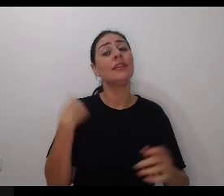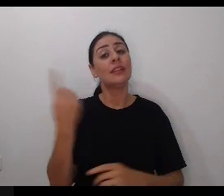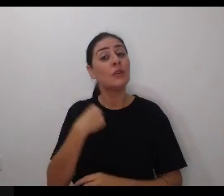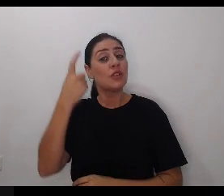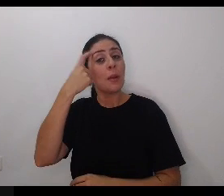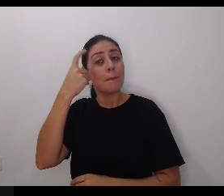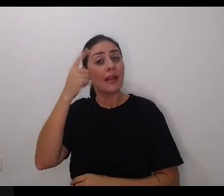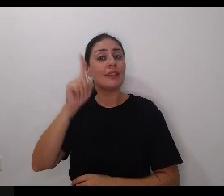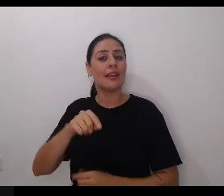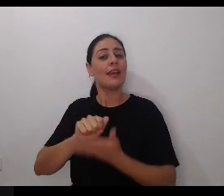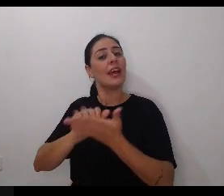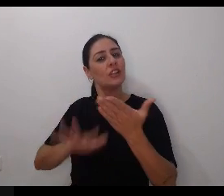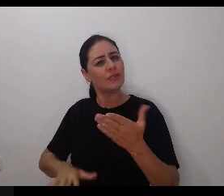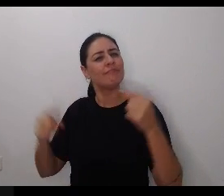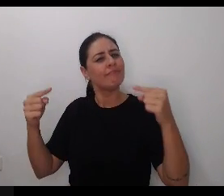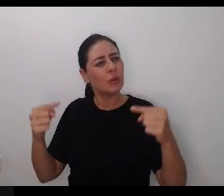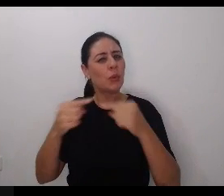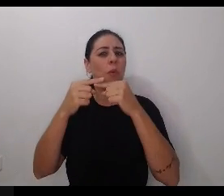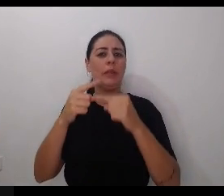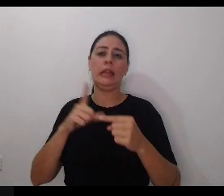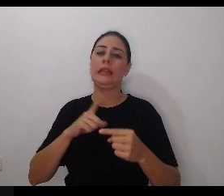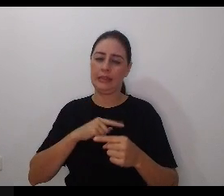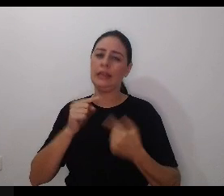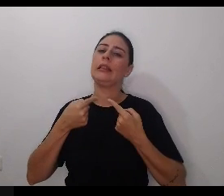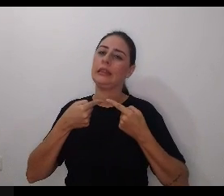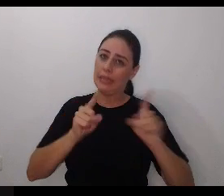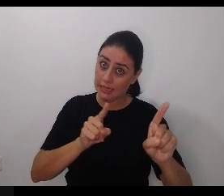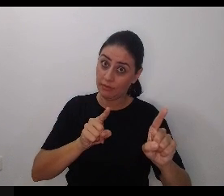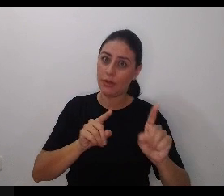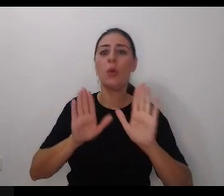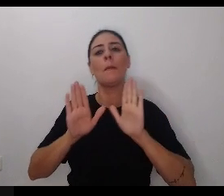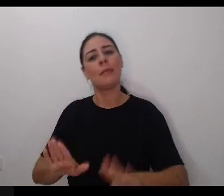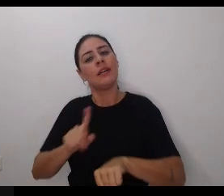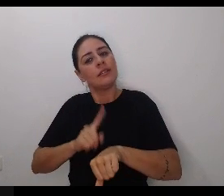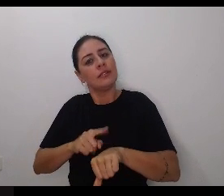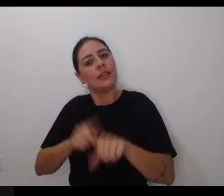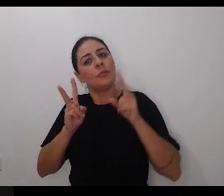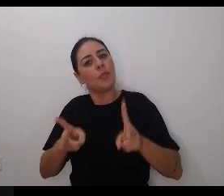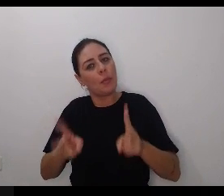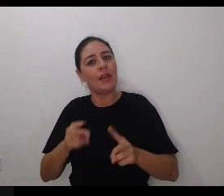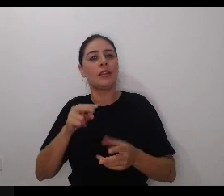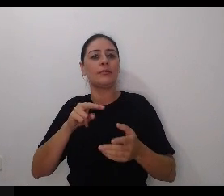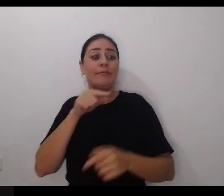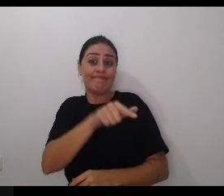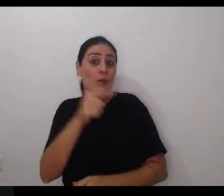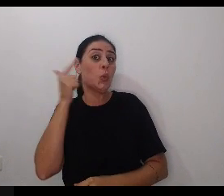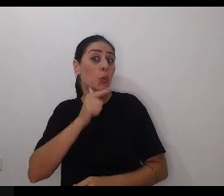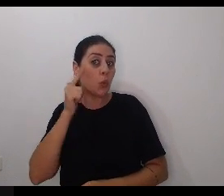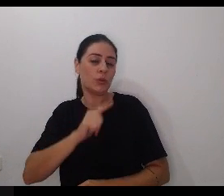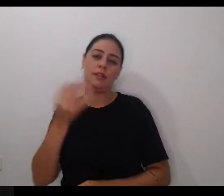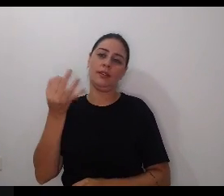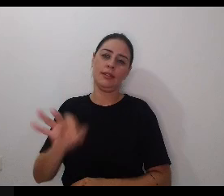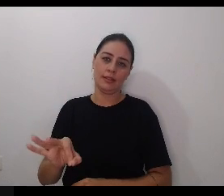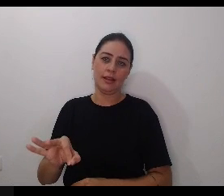consegue, ela vai perdendo a motivação. Então, a gente pensar a atividade na justa medida, assim, que tenha um desafio